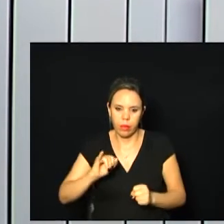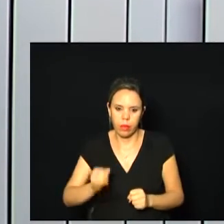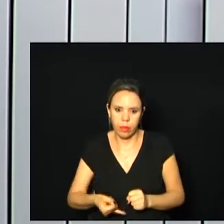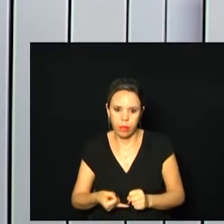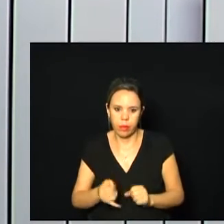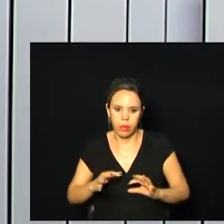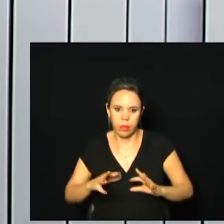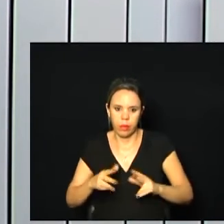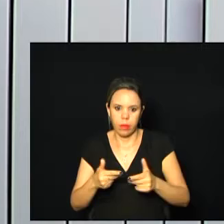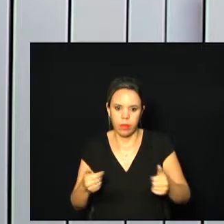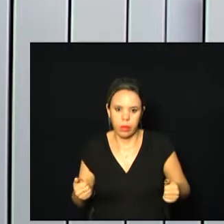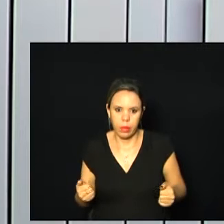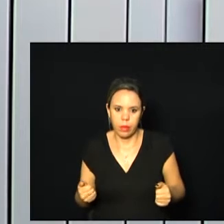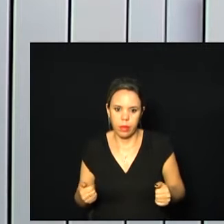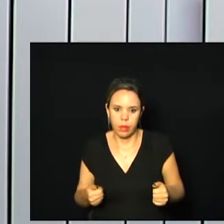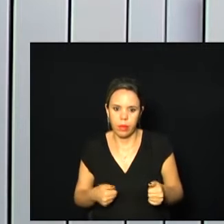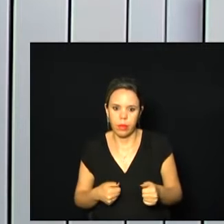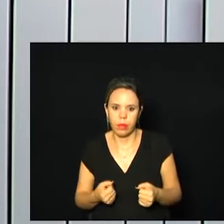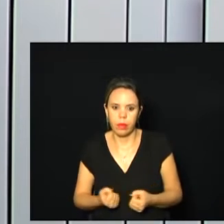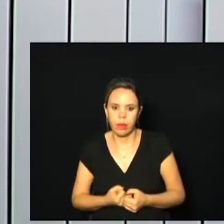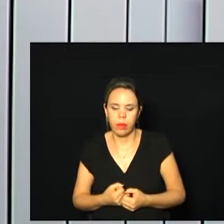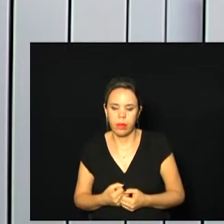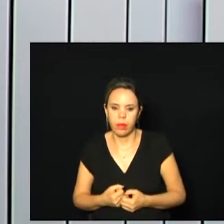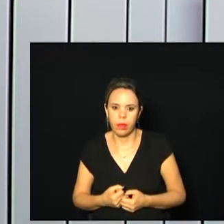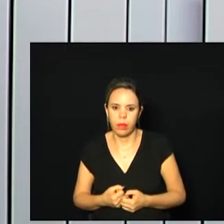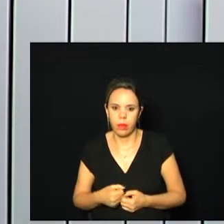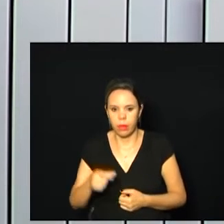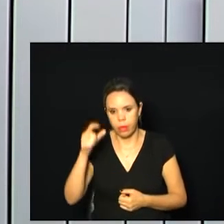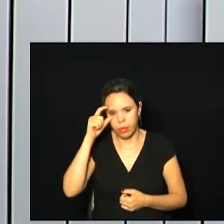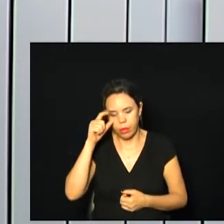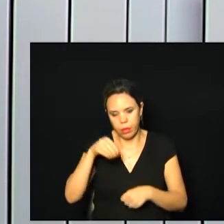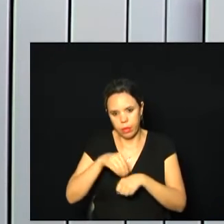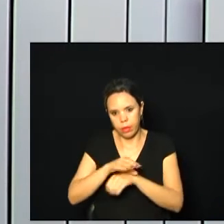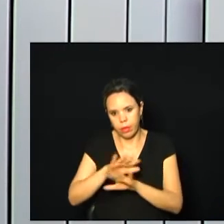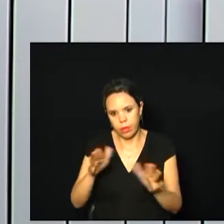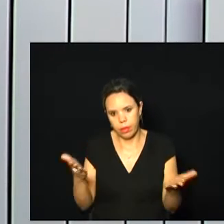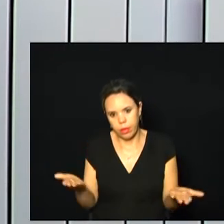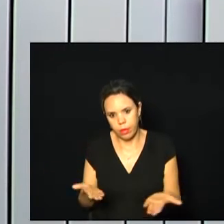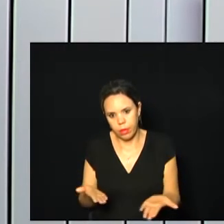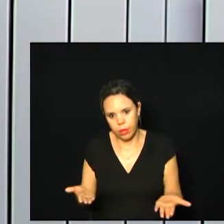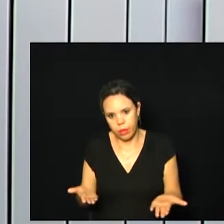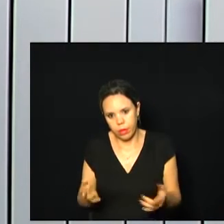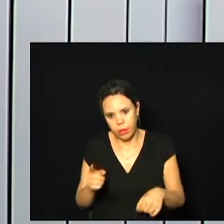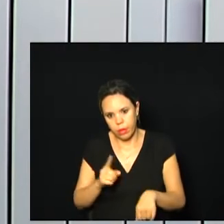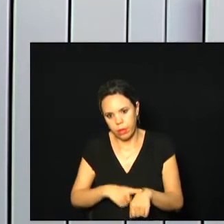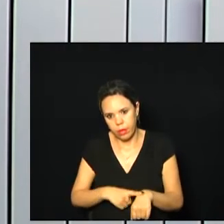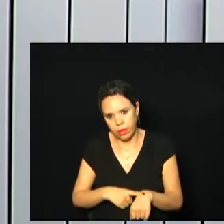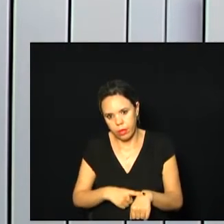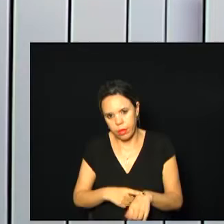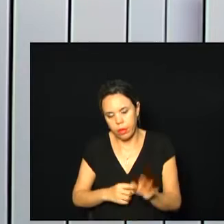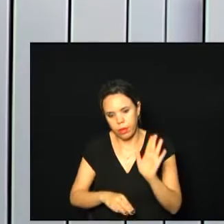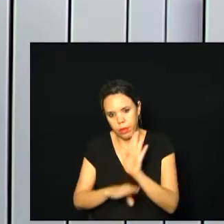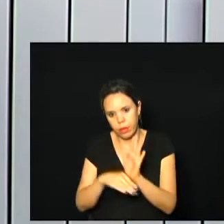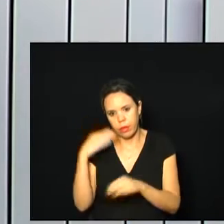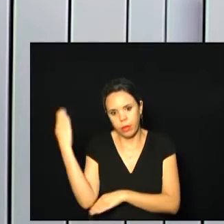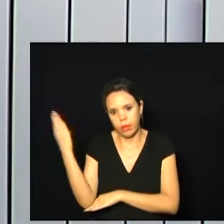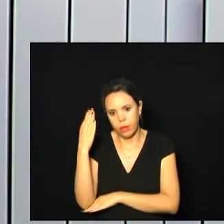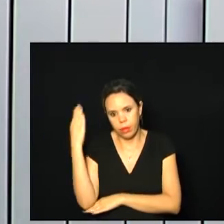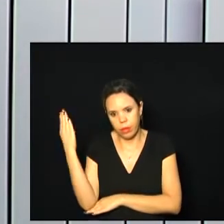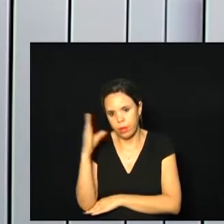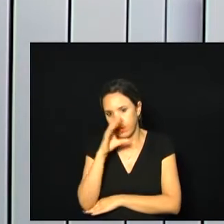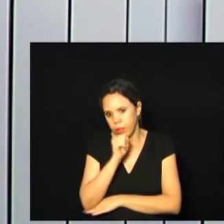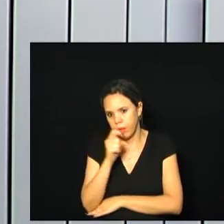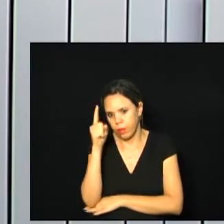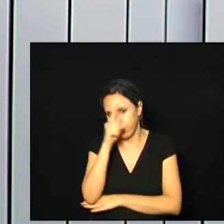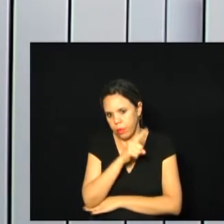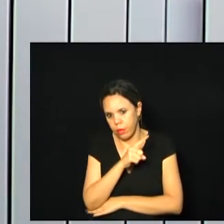aí todas as atividades que o nosso Michel Amorim passou agora, o tempo deve colaborar, viu? Porque tanto no